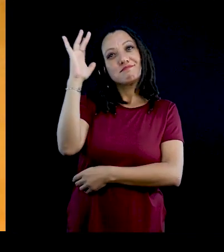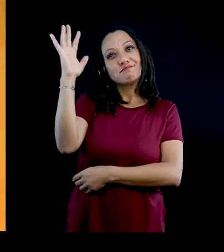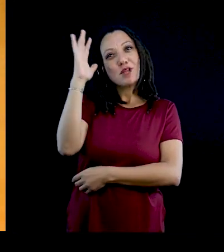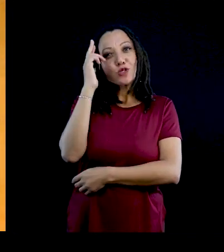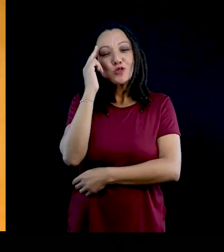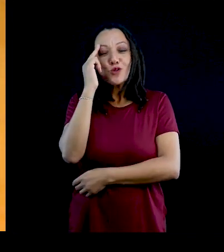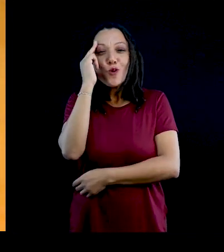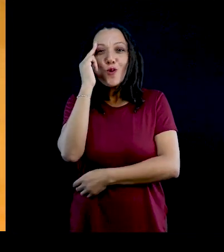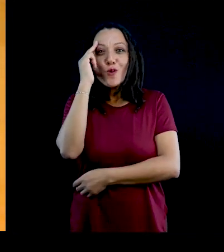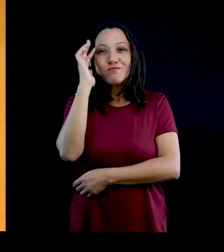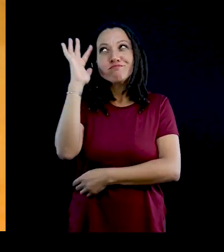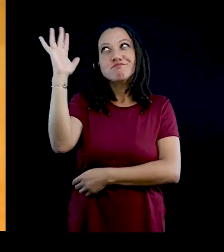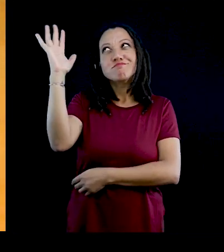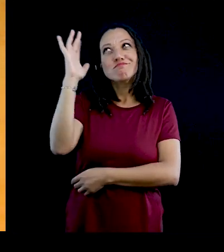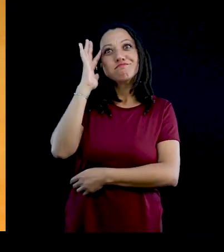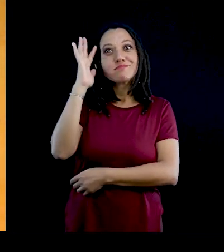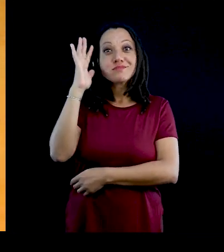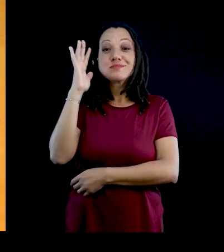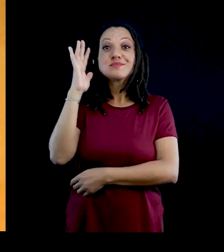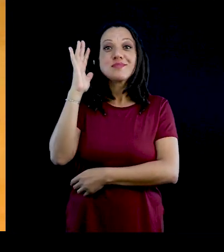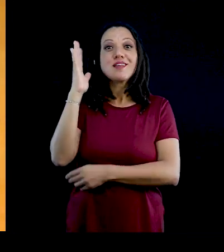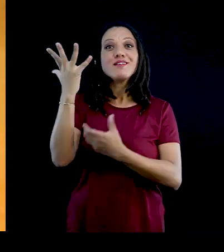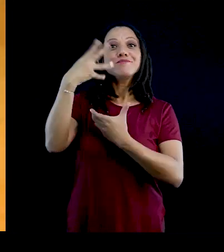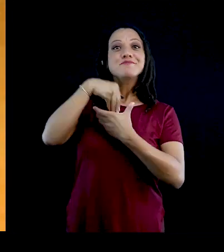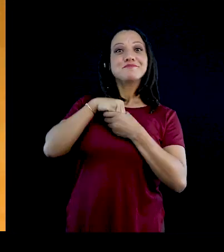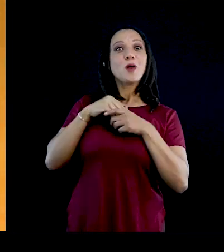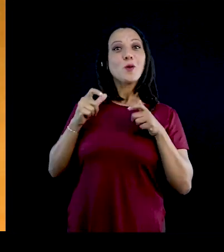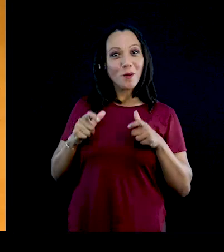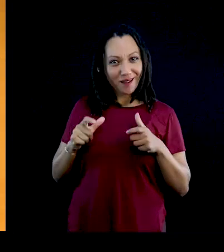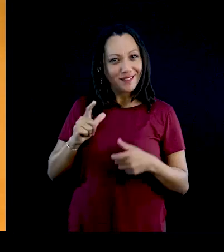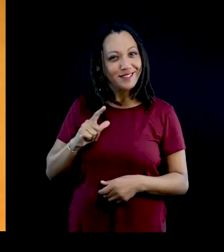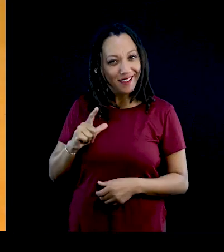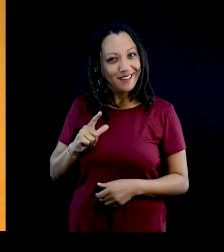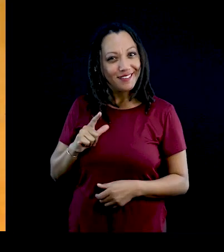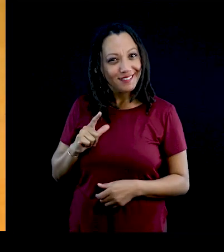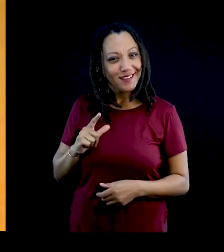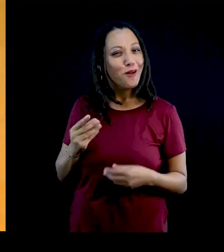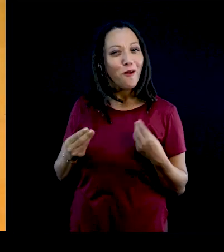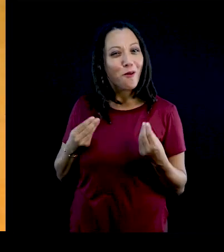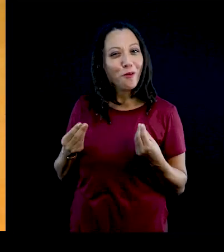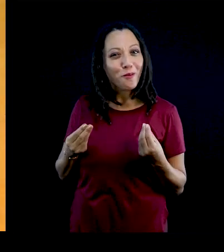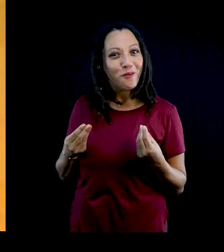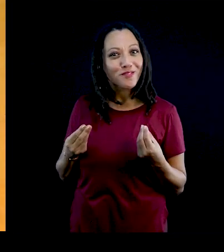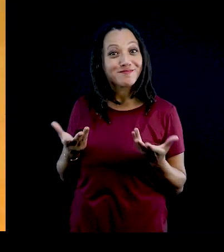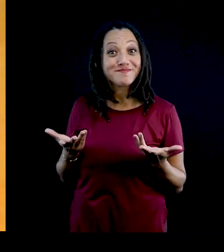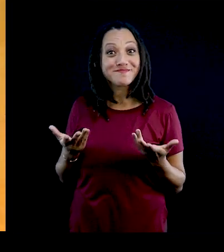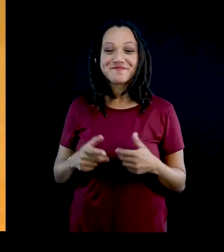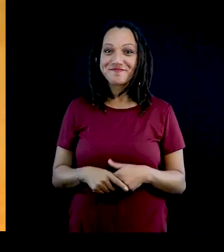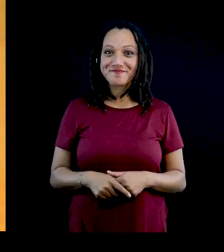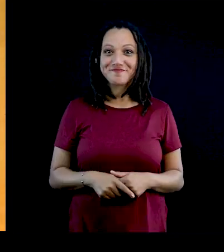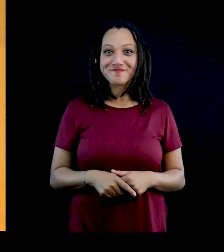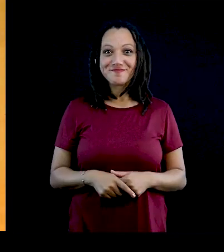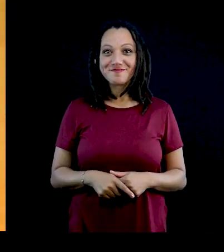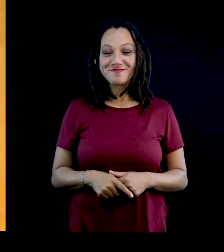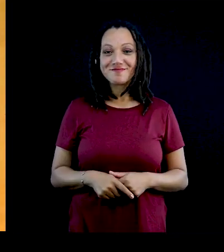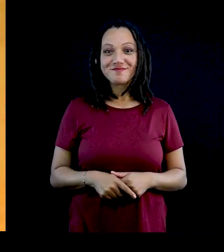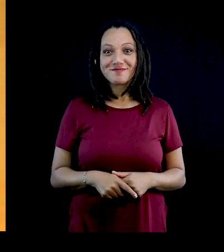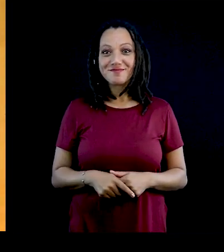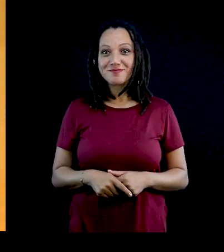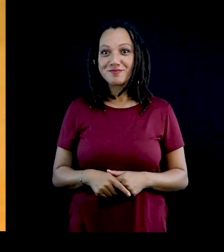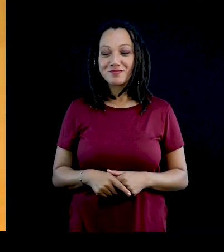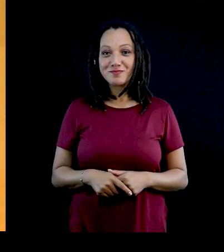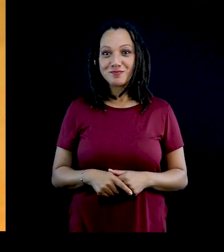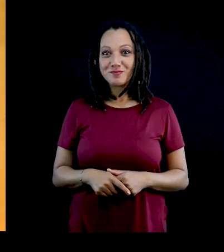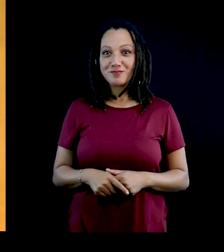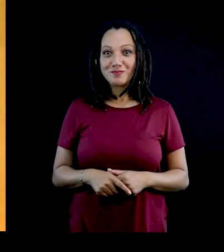sonho, às vezes a gente tem um lugar lá dentro da gente, né? Como será que é esse lugar? Bom, aqui do lado de